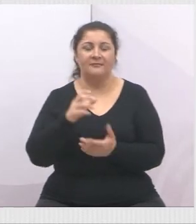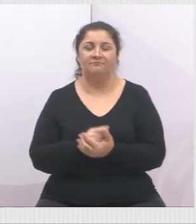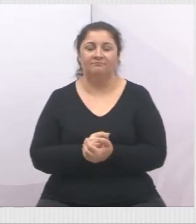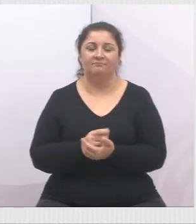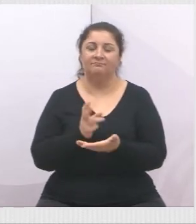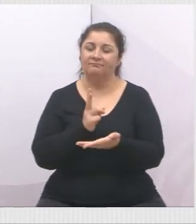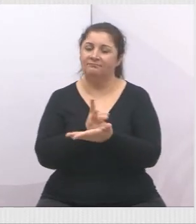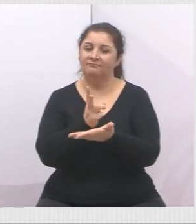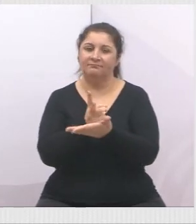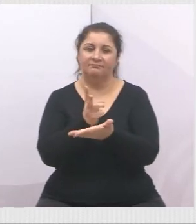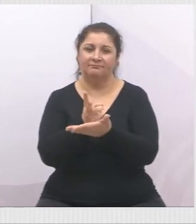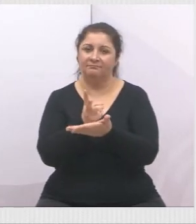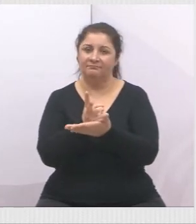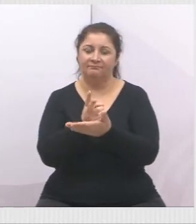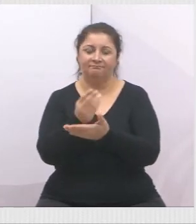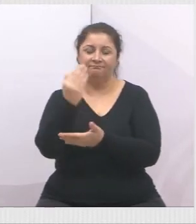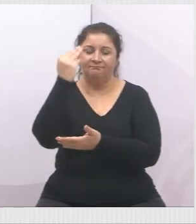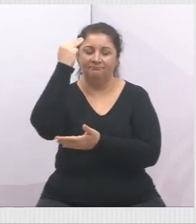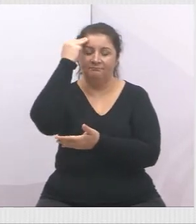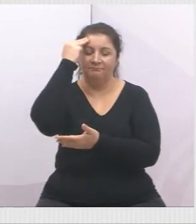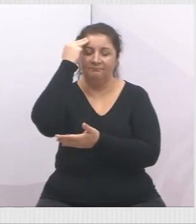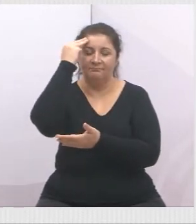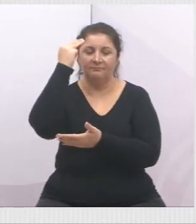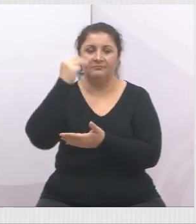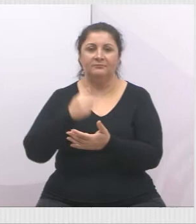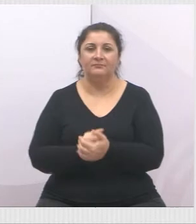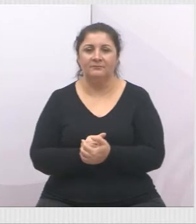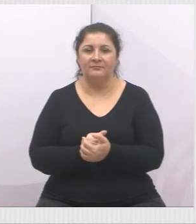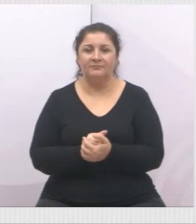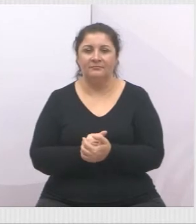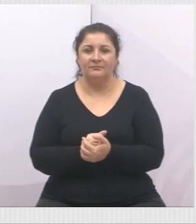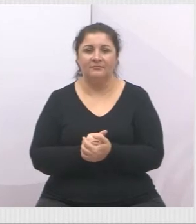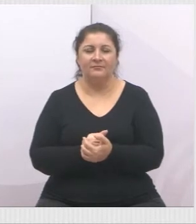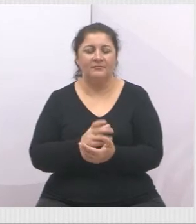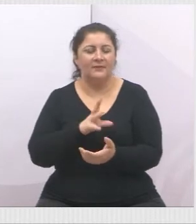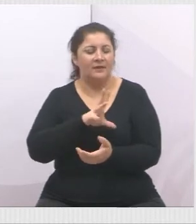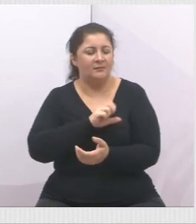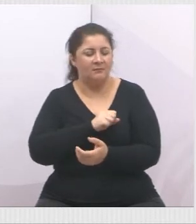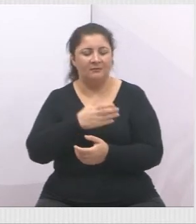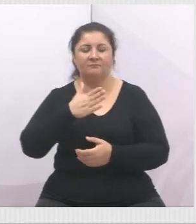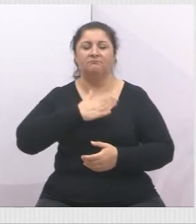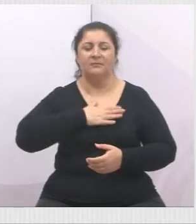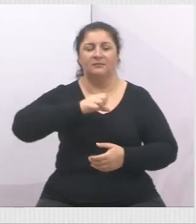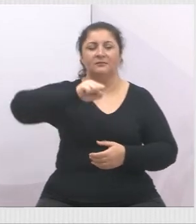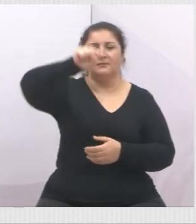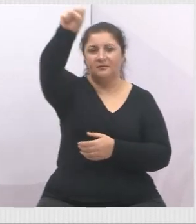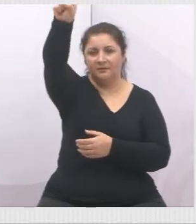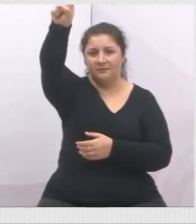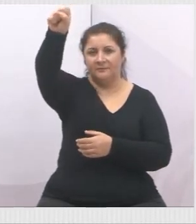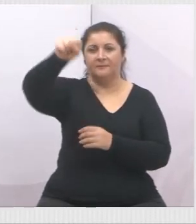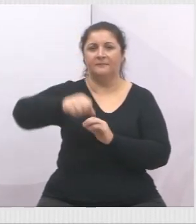continua na minha mente. Eu o adorava, ele era o meu herói.